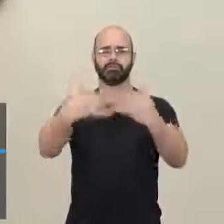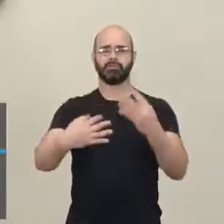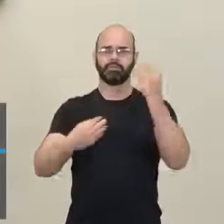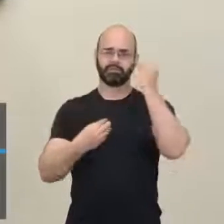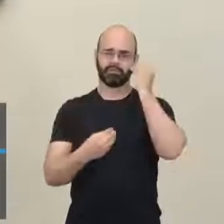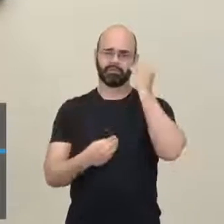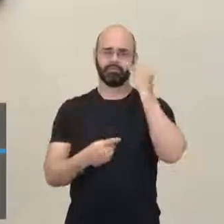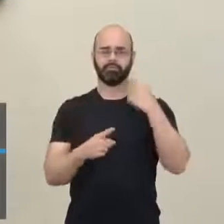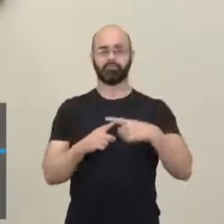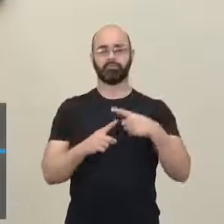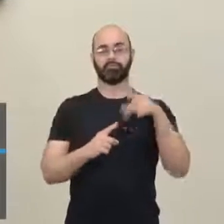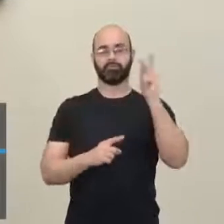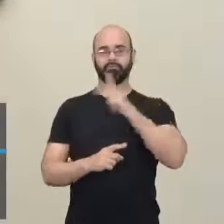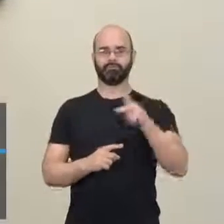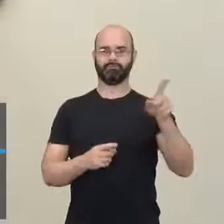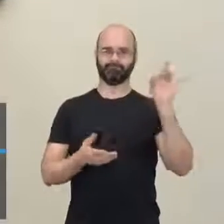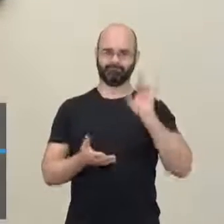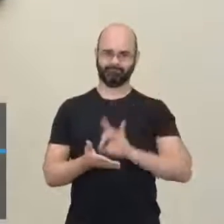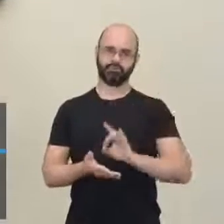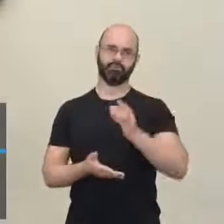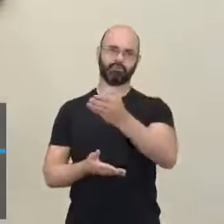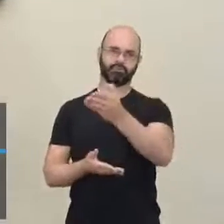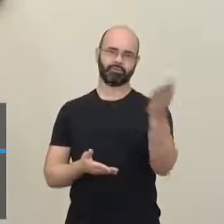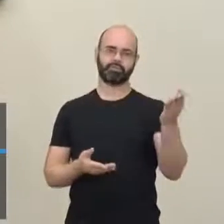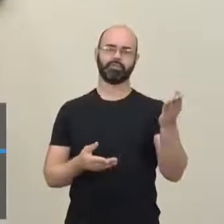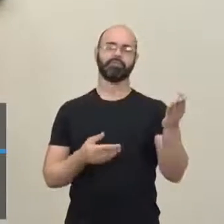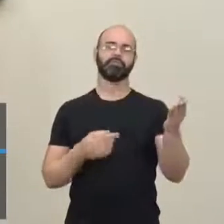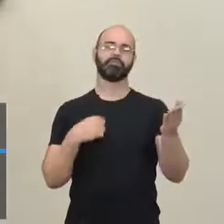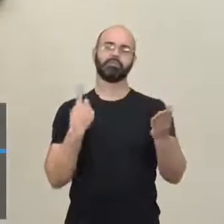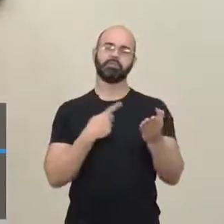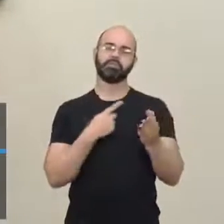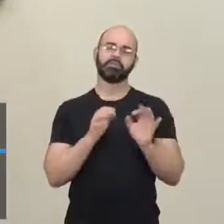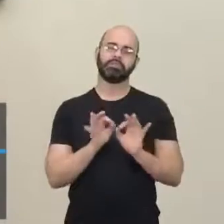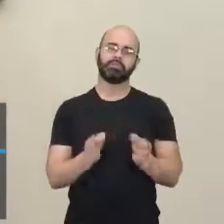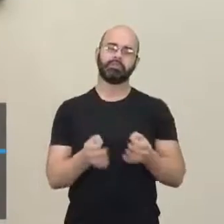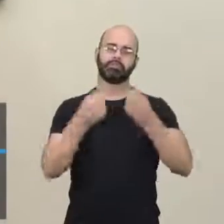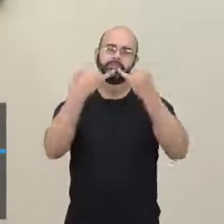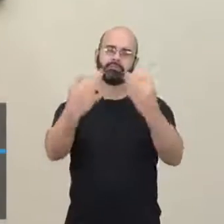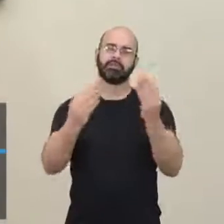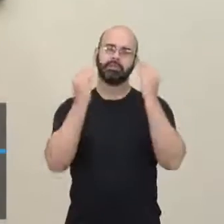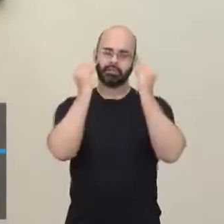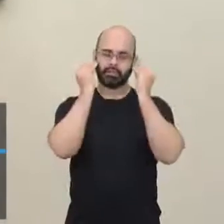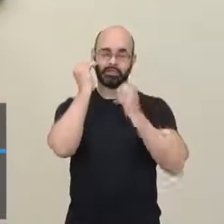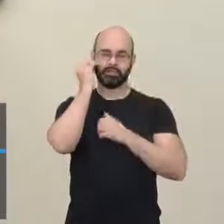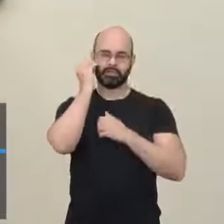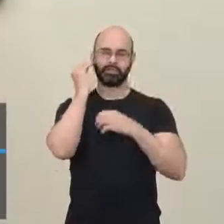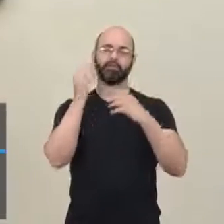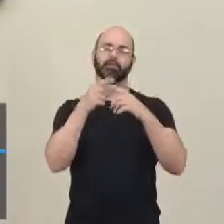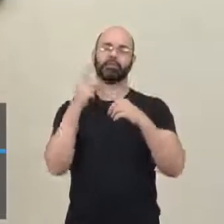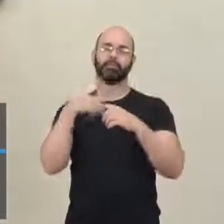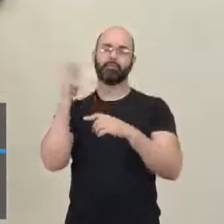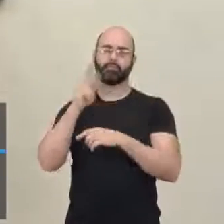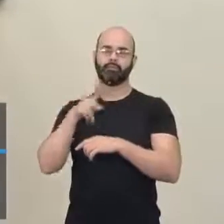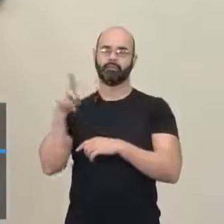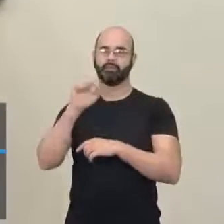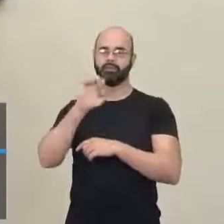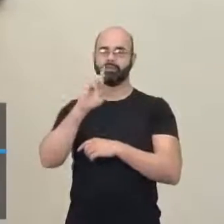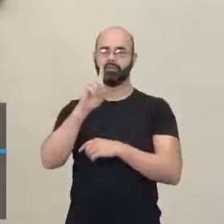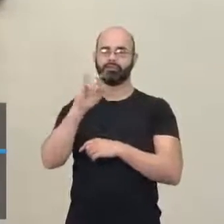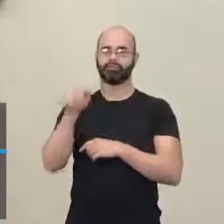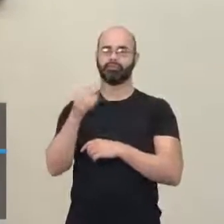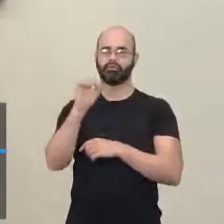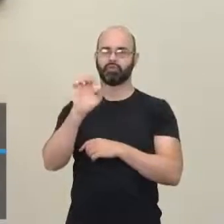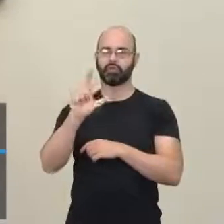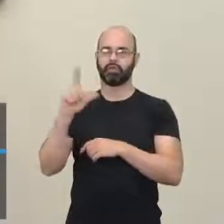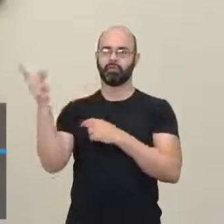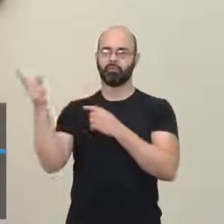professor mesmo são vocês, né, então foi interessante isso, né, o Joel já tinha apresentado em uma aula, eu assisti, achei muito legal.